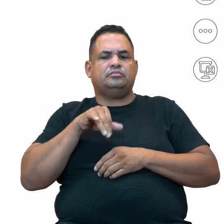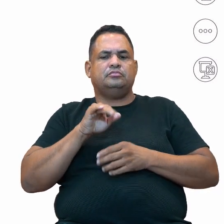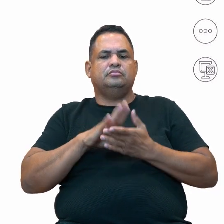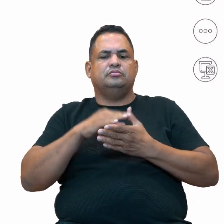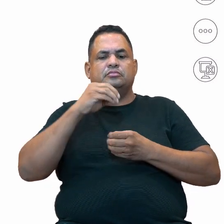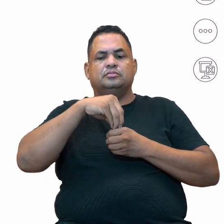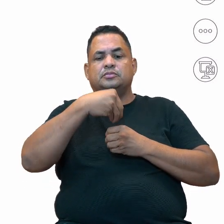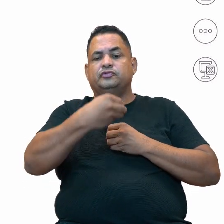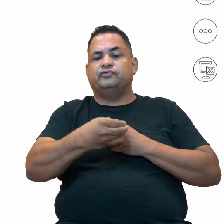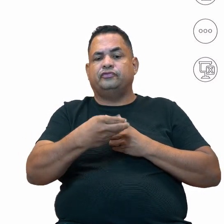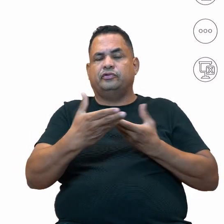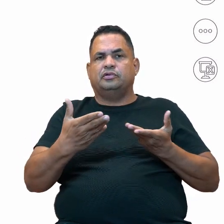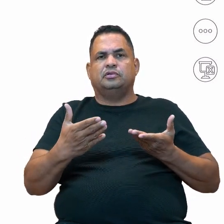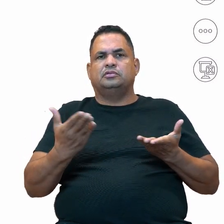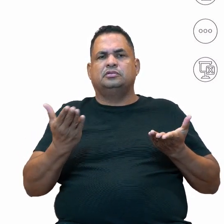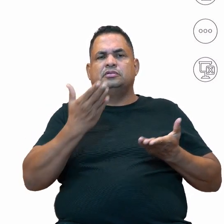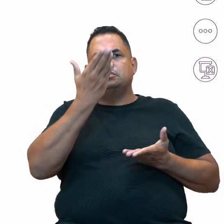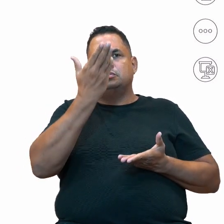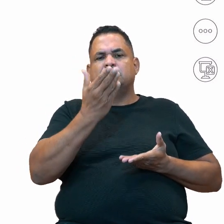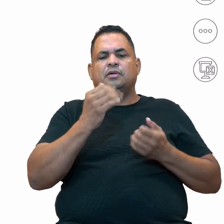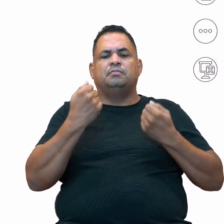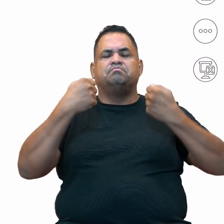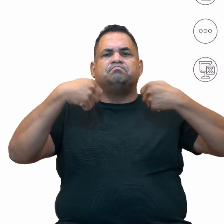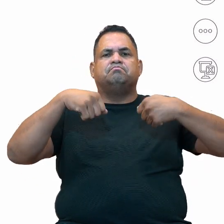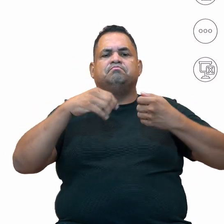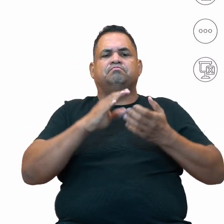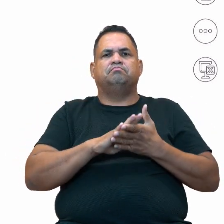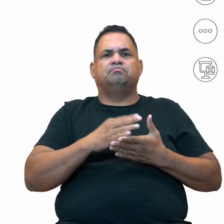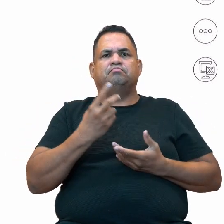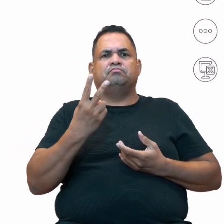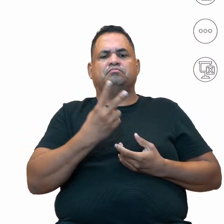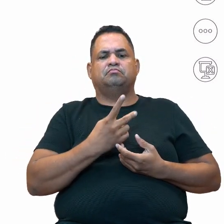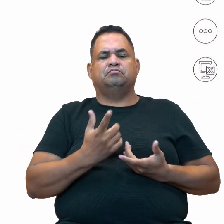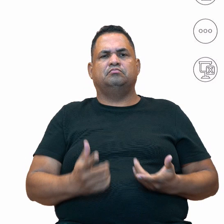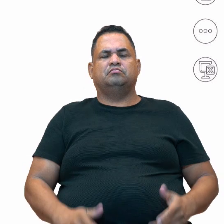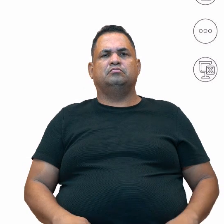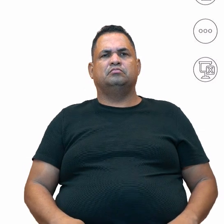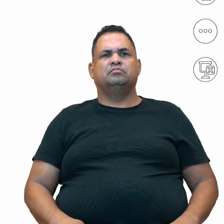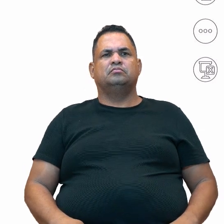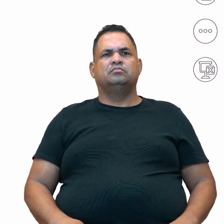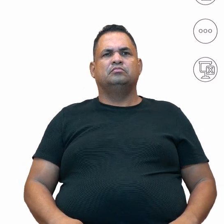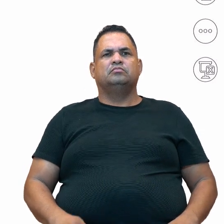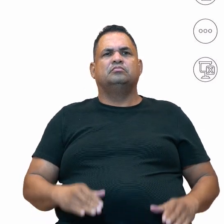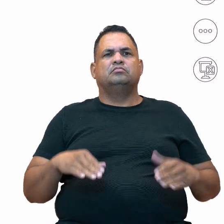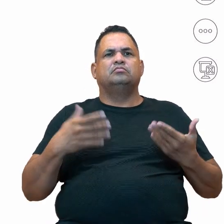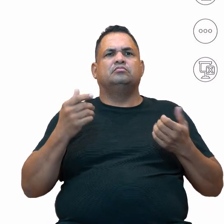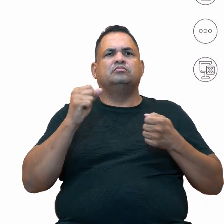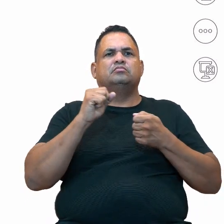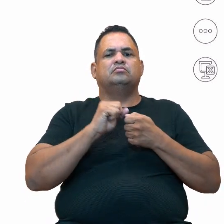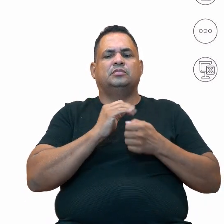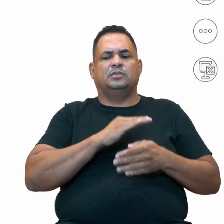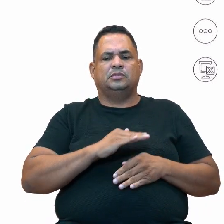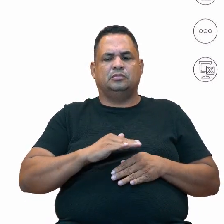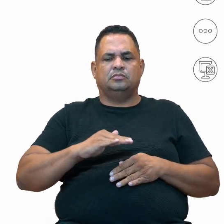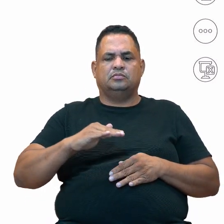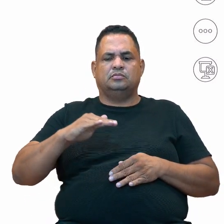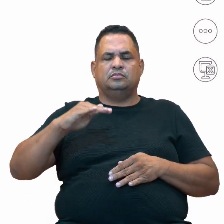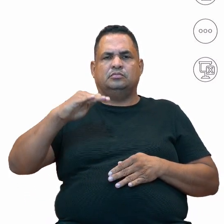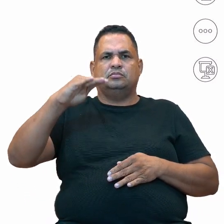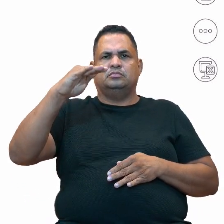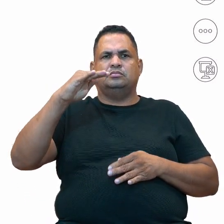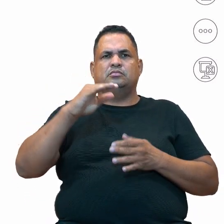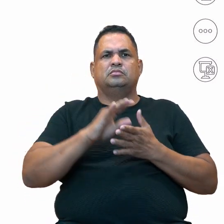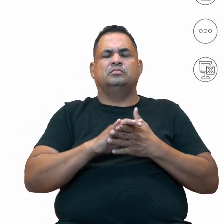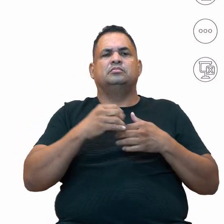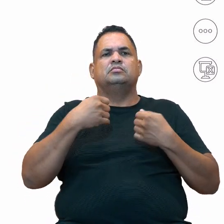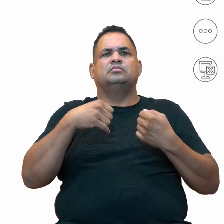externo. Então, para permitir que um desses chegue à fase adulta, aí você tem que